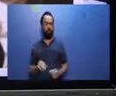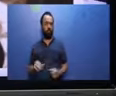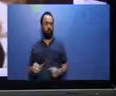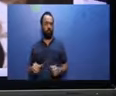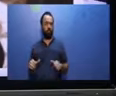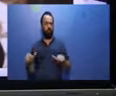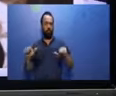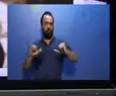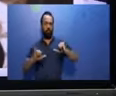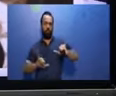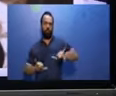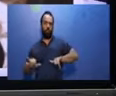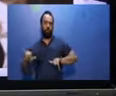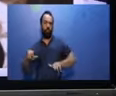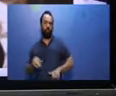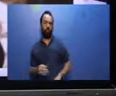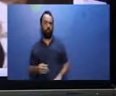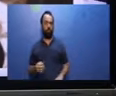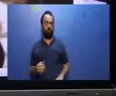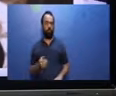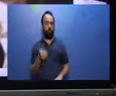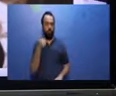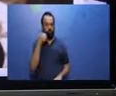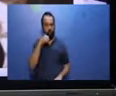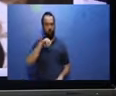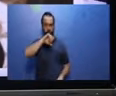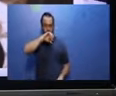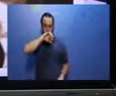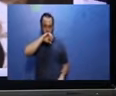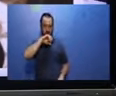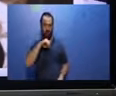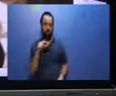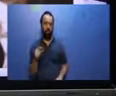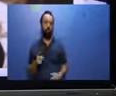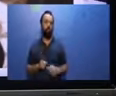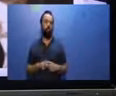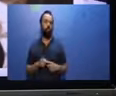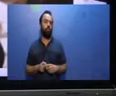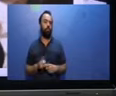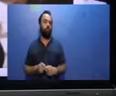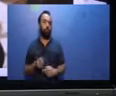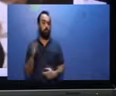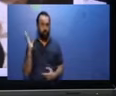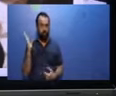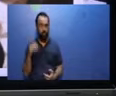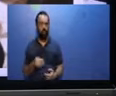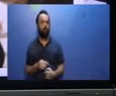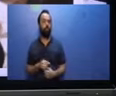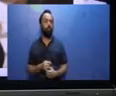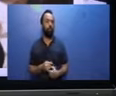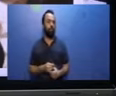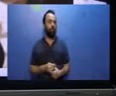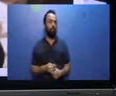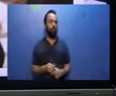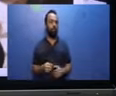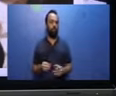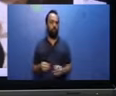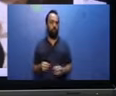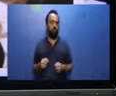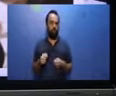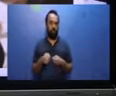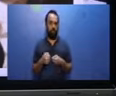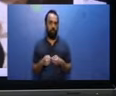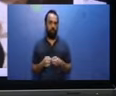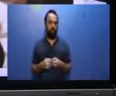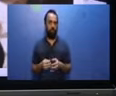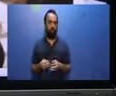na segunda metade do século 18 esse químico francês ele realizou uma série